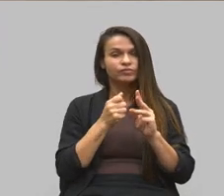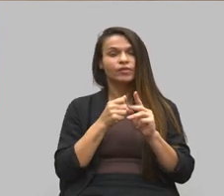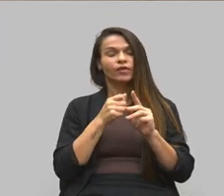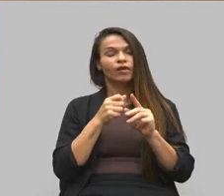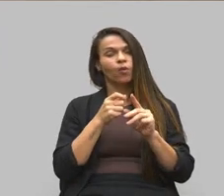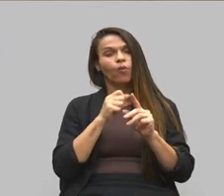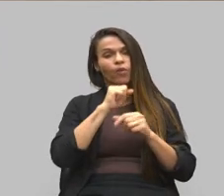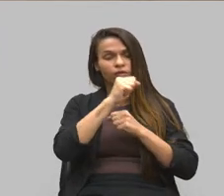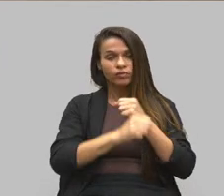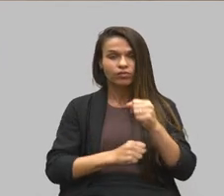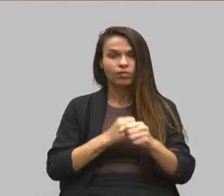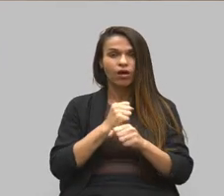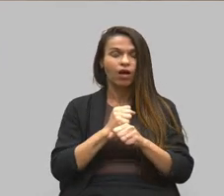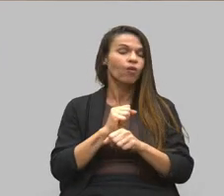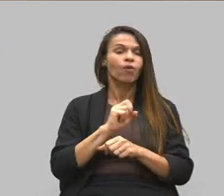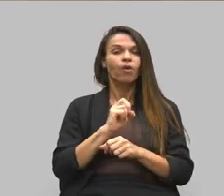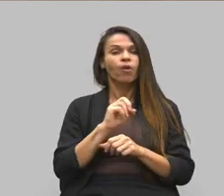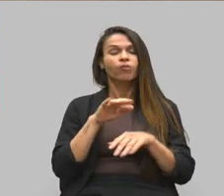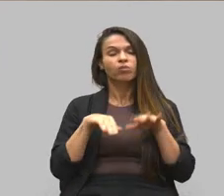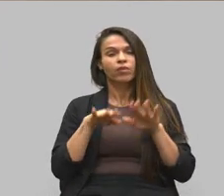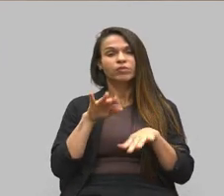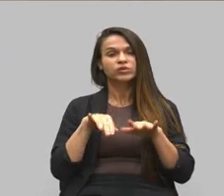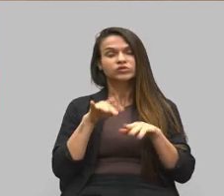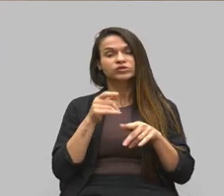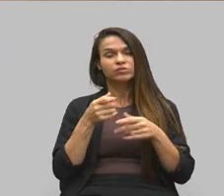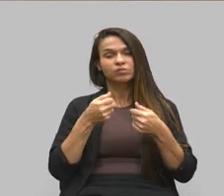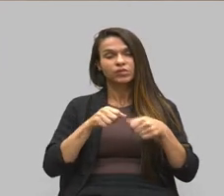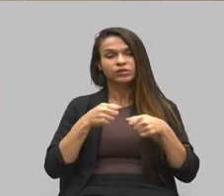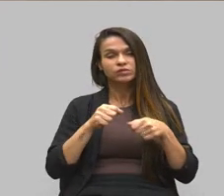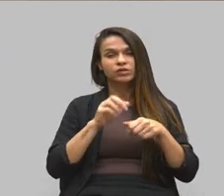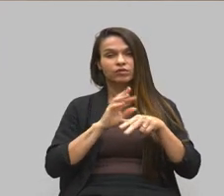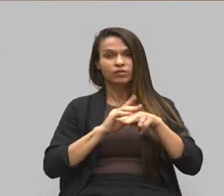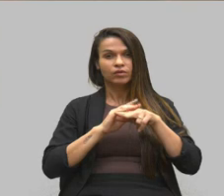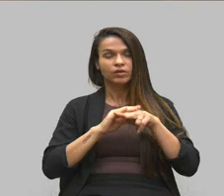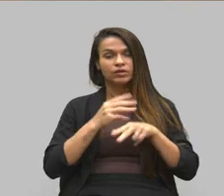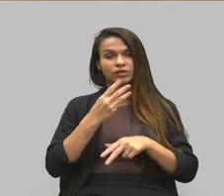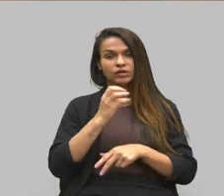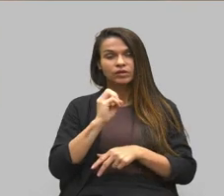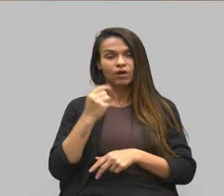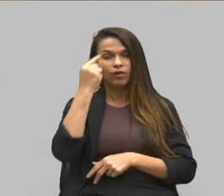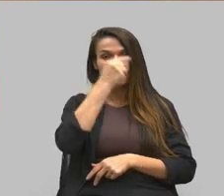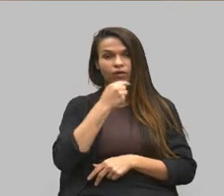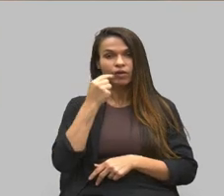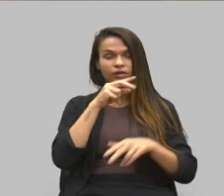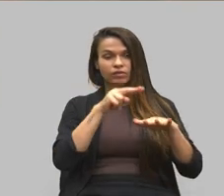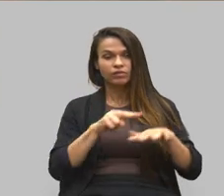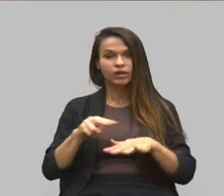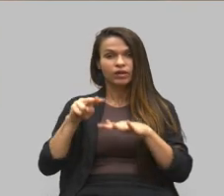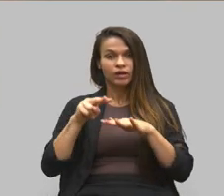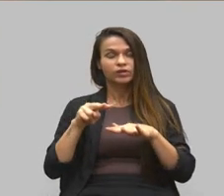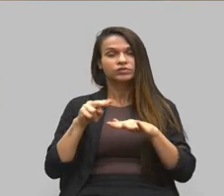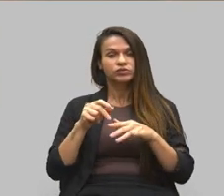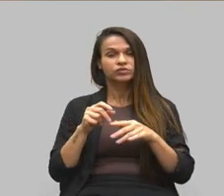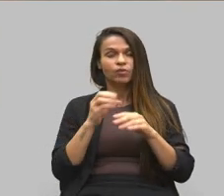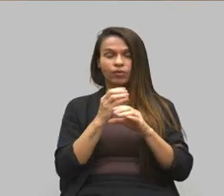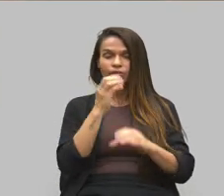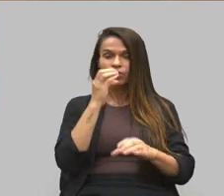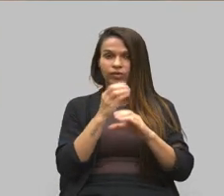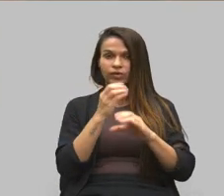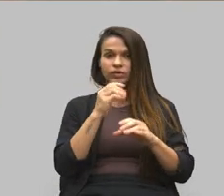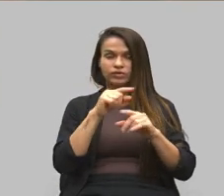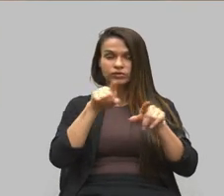necessidade clínica disponibilizamos de 30 horas semanais de atendimento fisioterapêutico ambulatorial realizamos